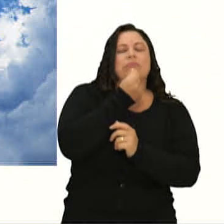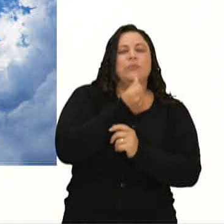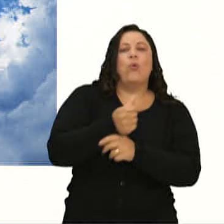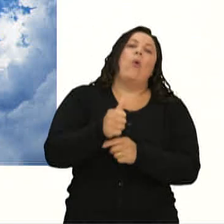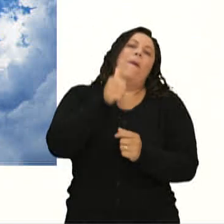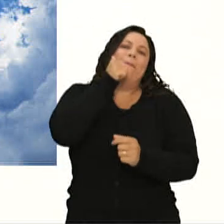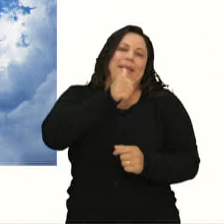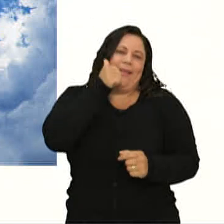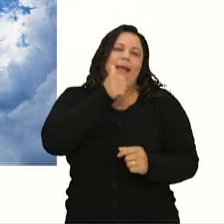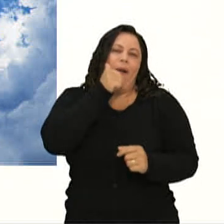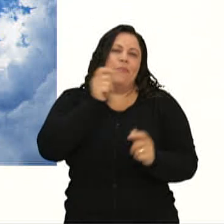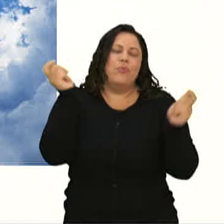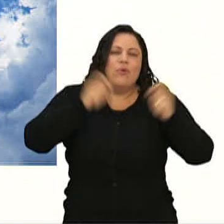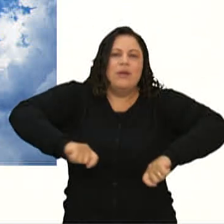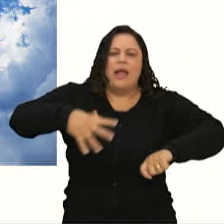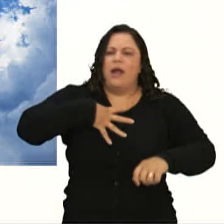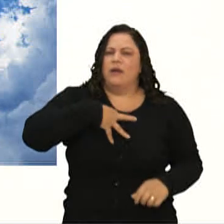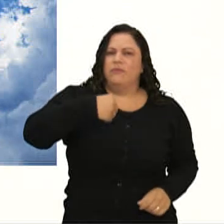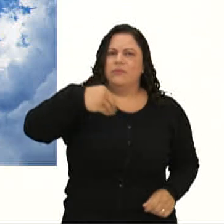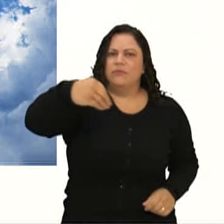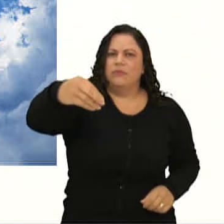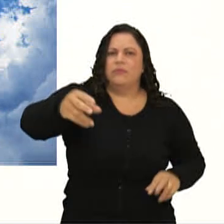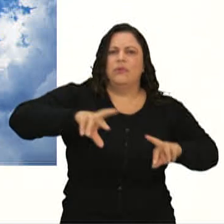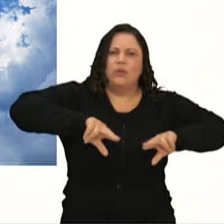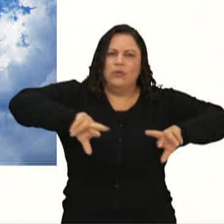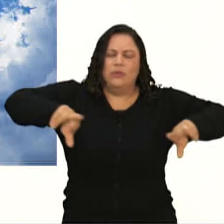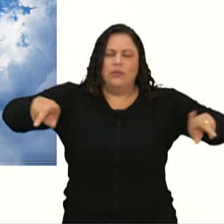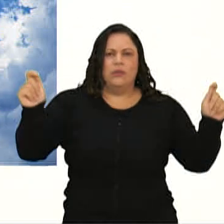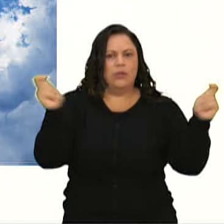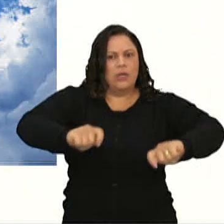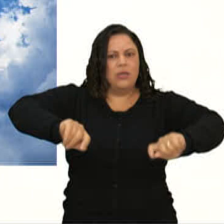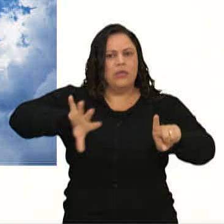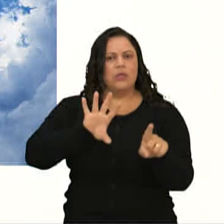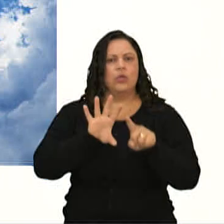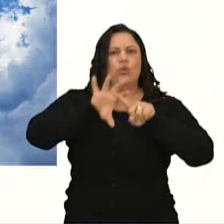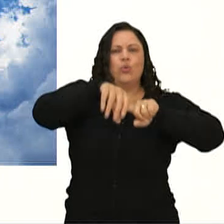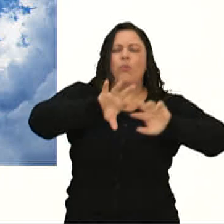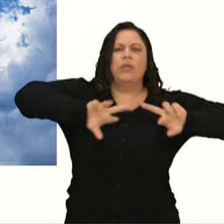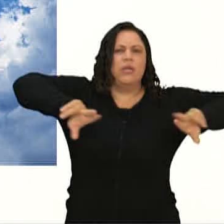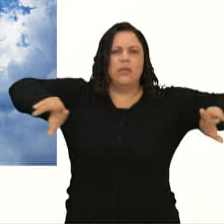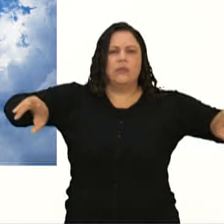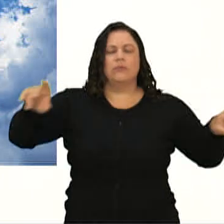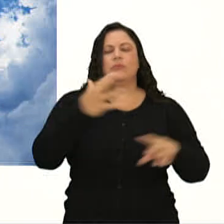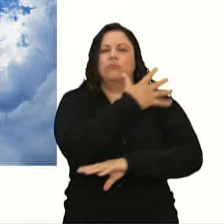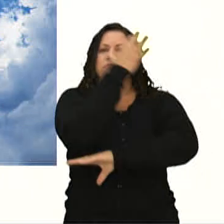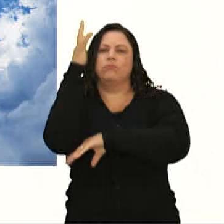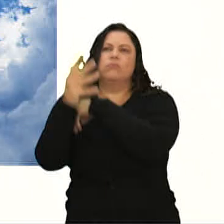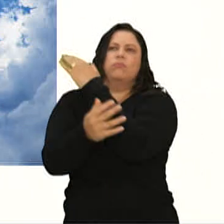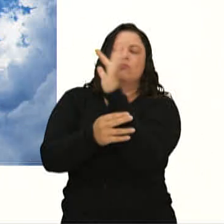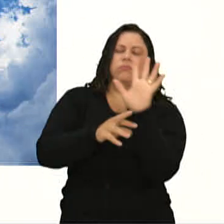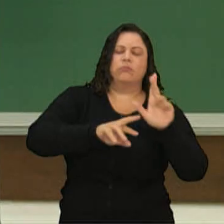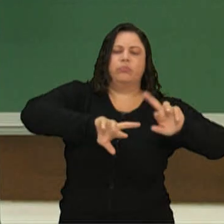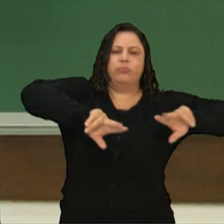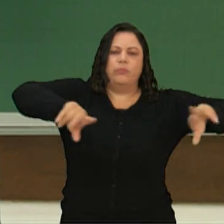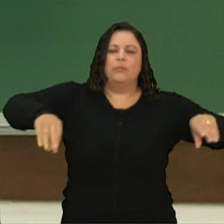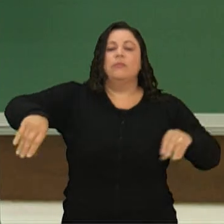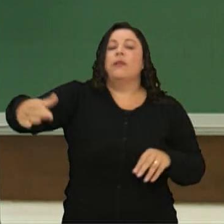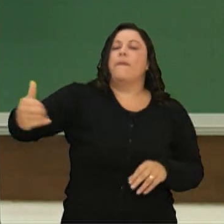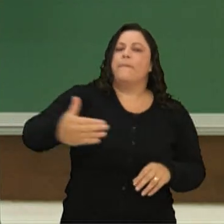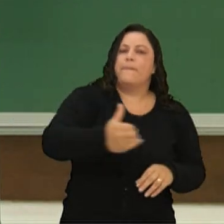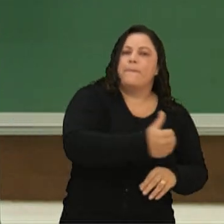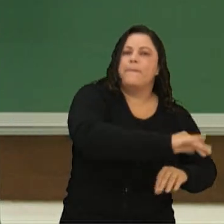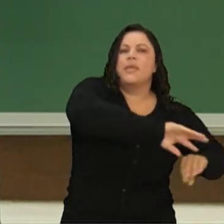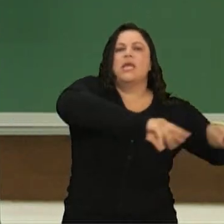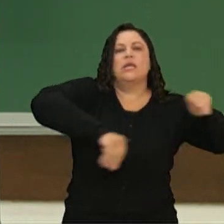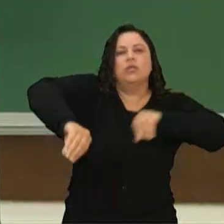subjugai a terra. Exerçam domínio sobre os peixes do mar, sobre as aves do céu e sobre todo o ser vivente que se move